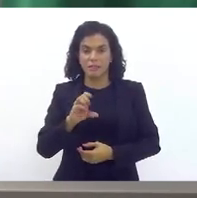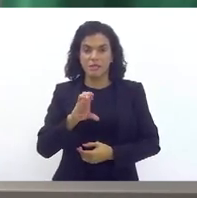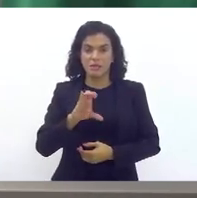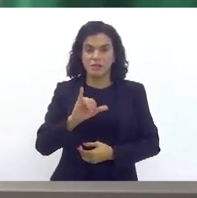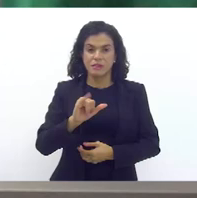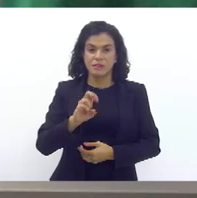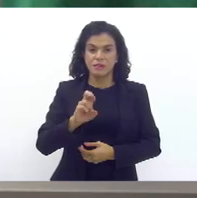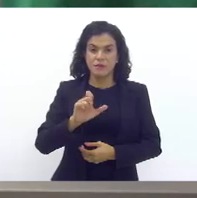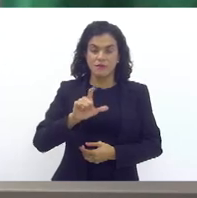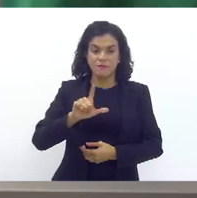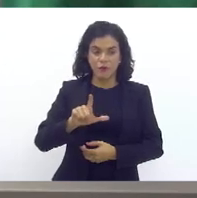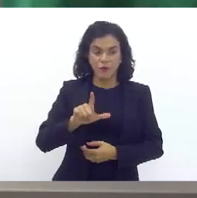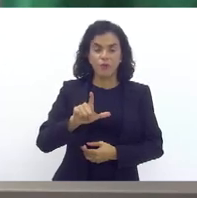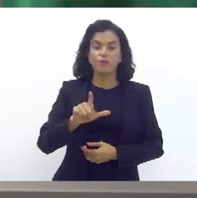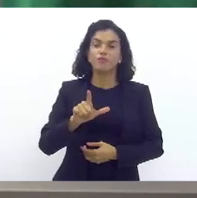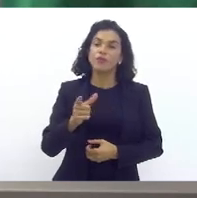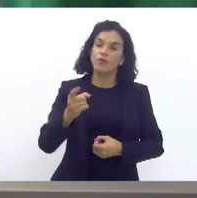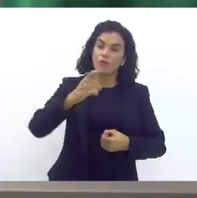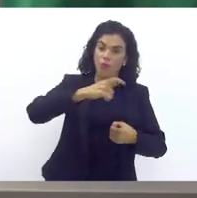foram retornados para a saúde